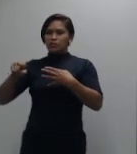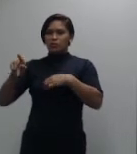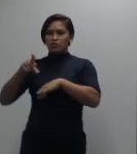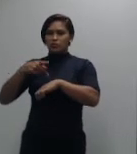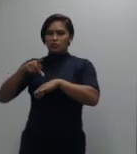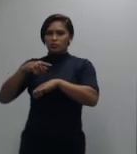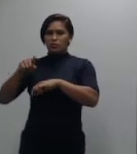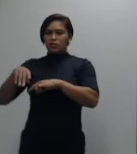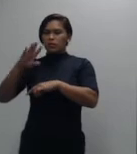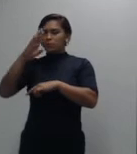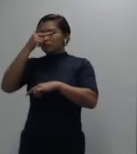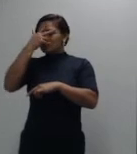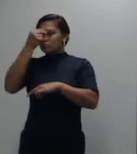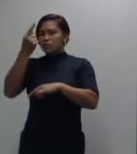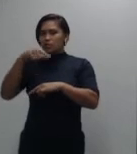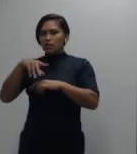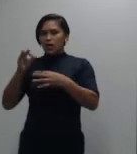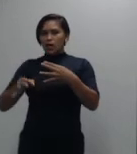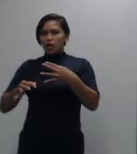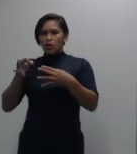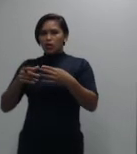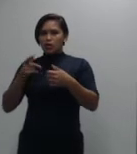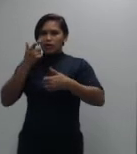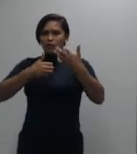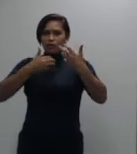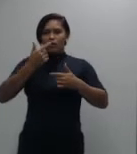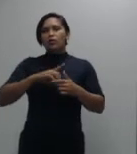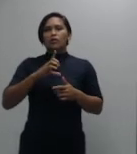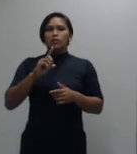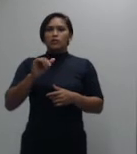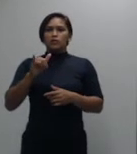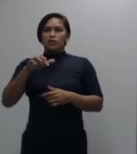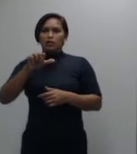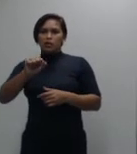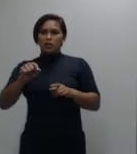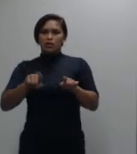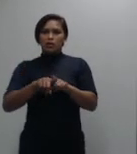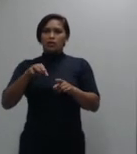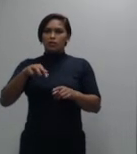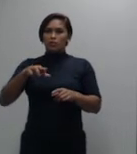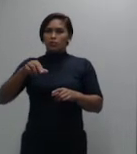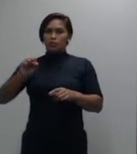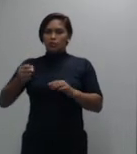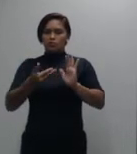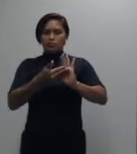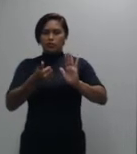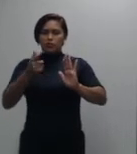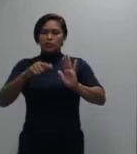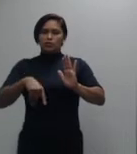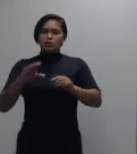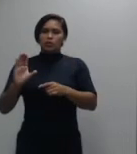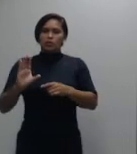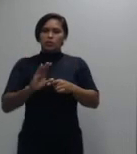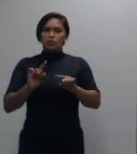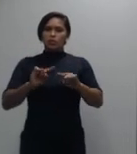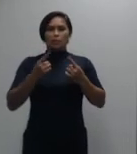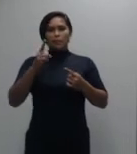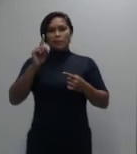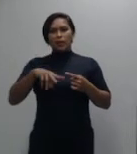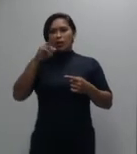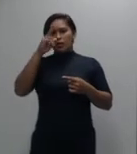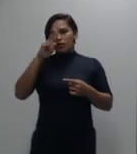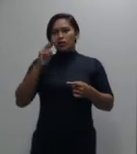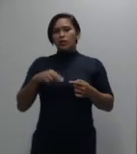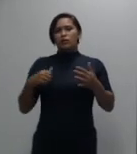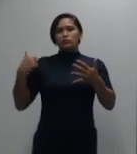esquecendo que o juiz que ela que falou dos designers jornalistas havia sido excluído pela eu não consigo lá debaixo ali a pizza está pessoas